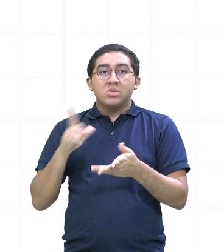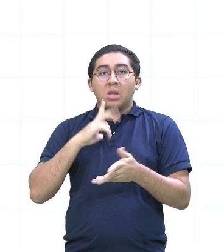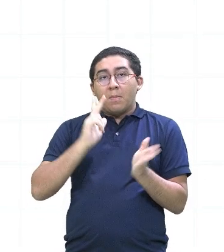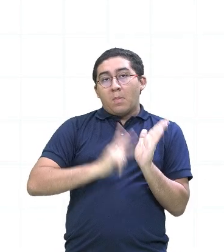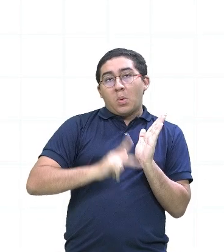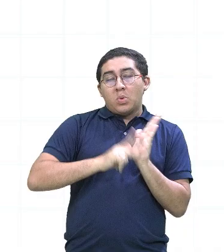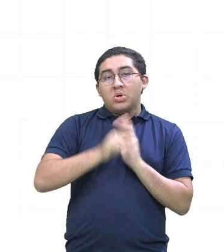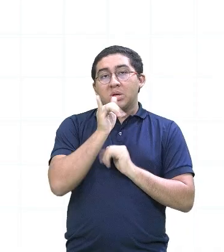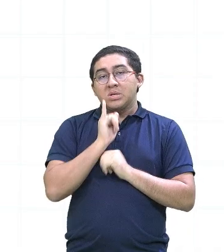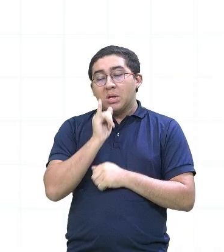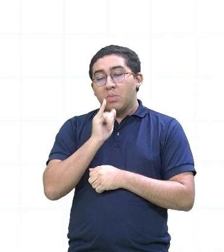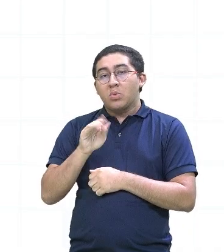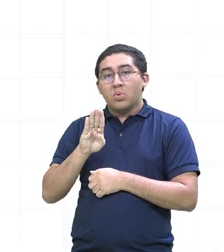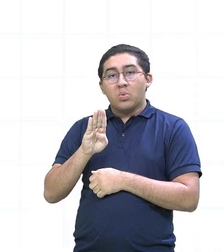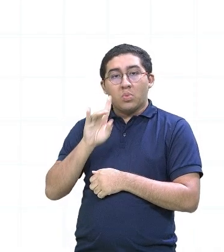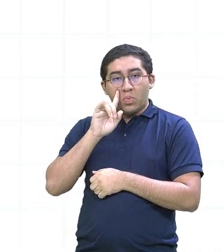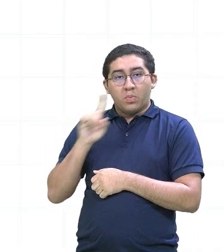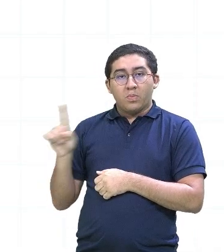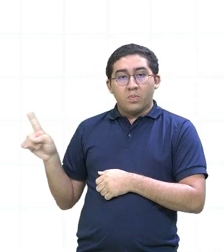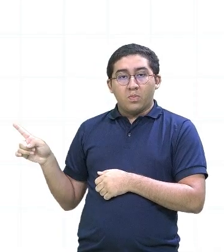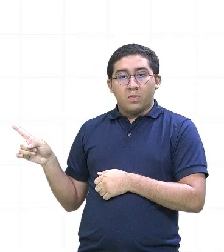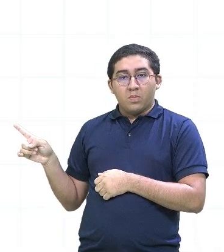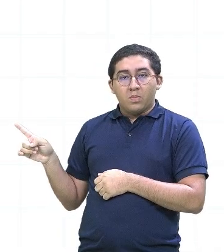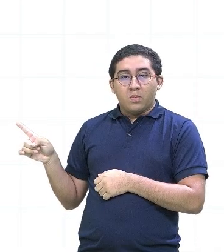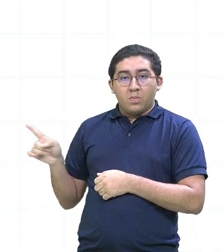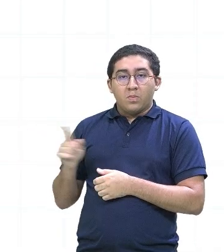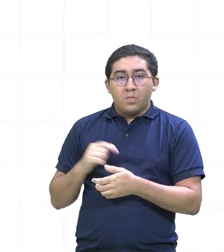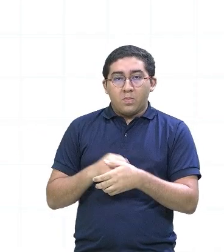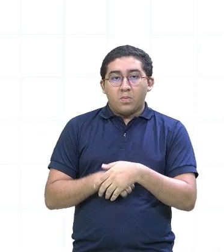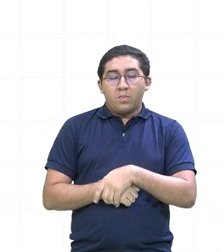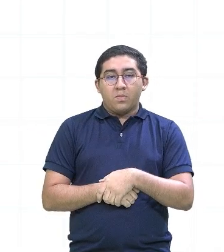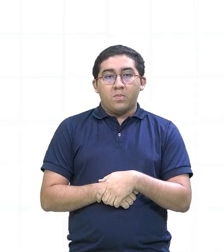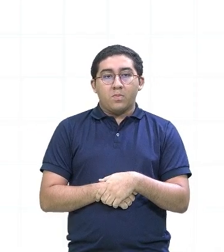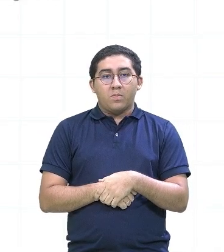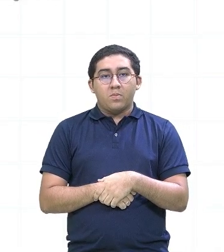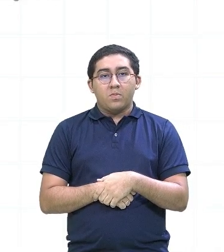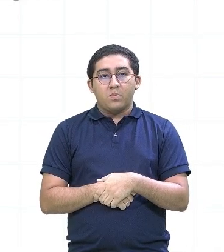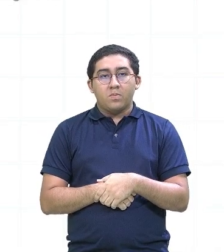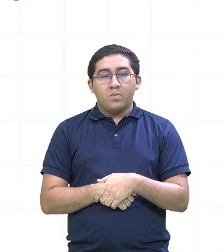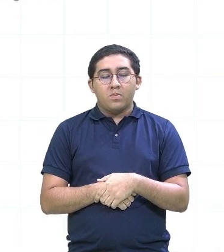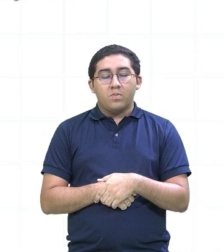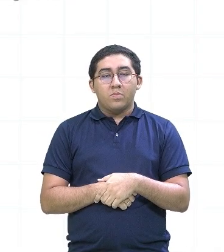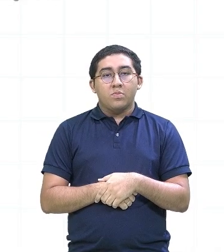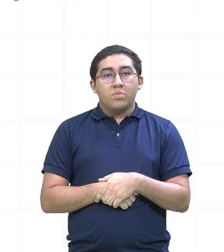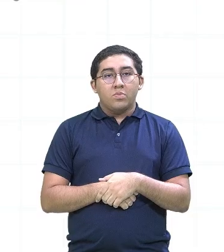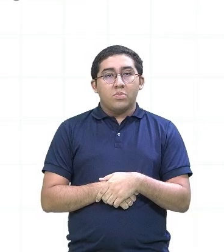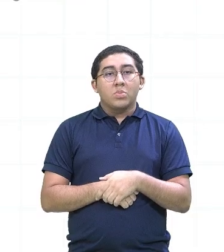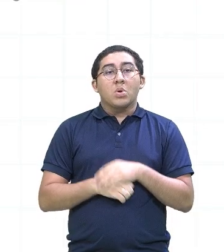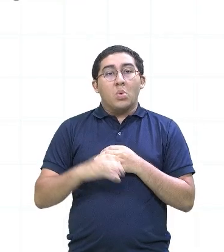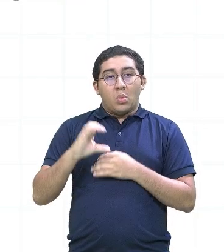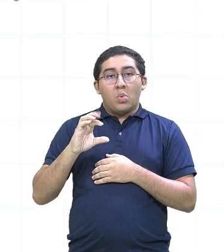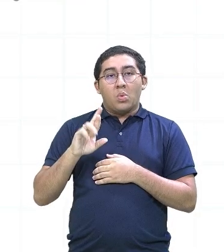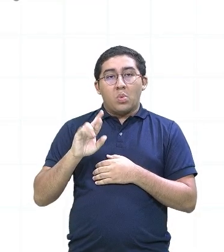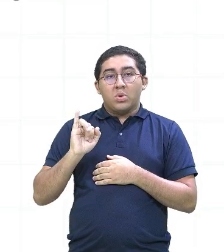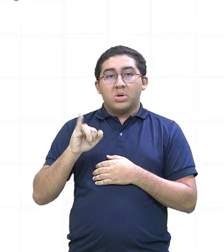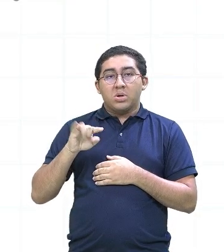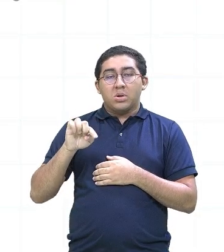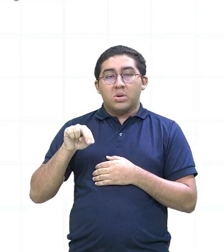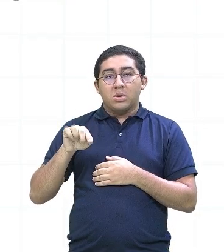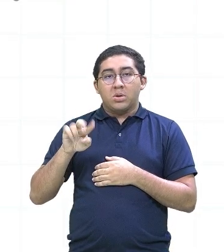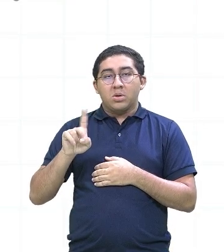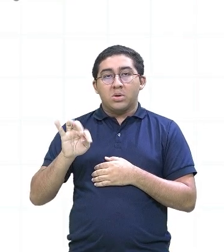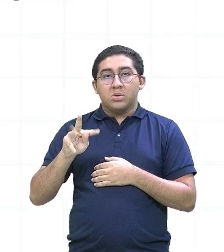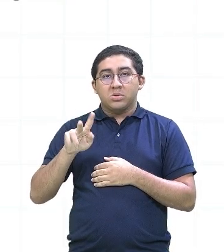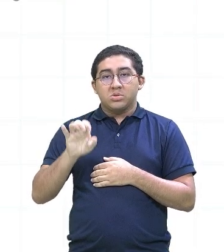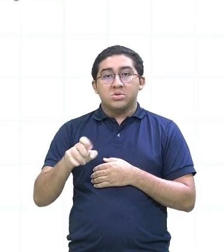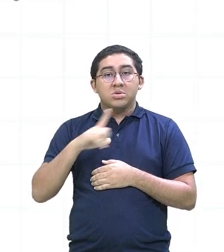beisebol, cricket, softball, dentre outros. E aí, falando sobre o cricket, esse esporte possui sua origem